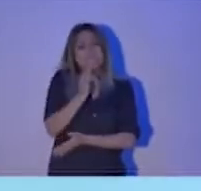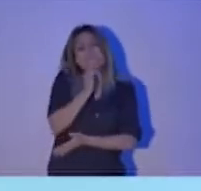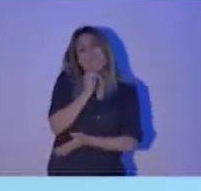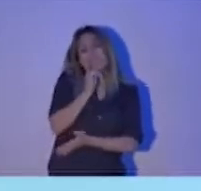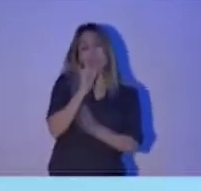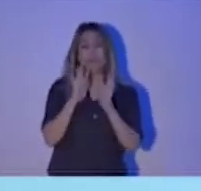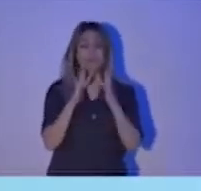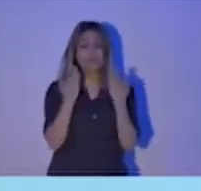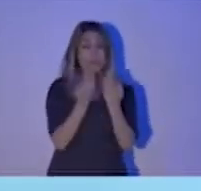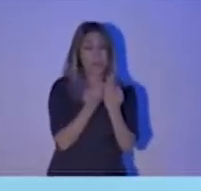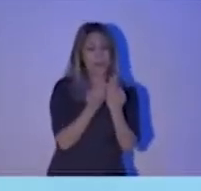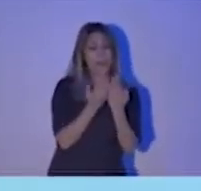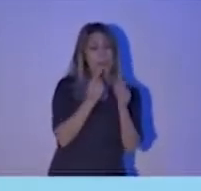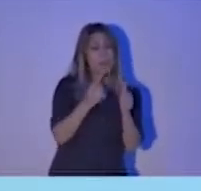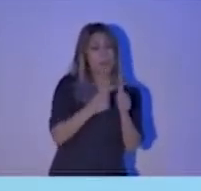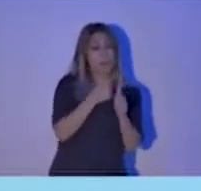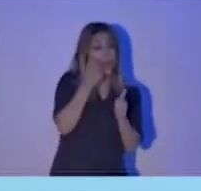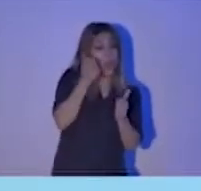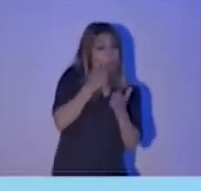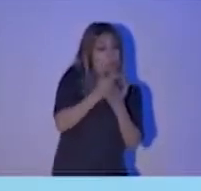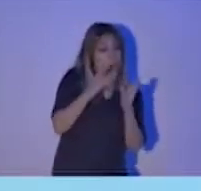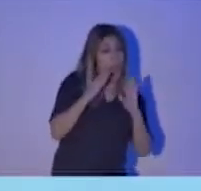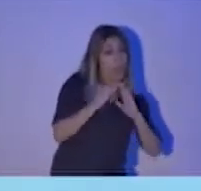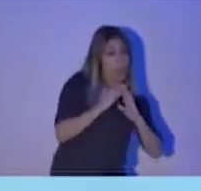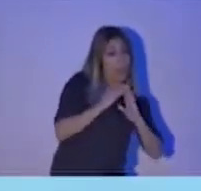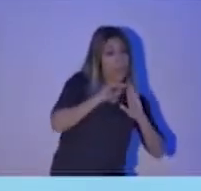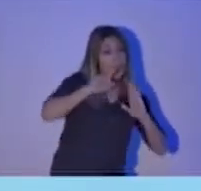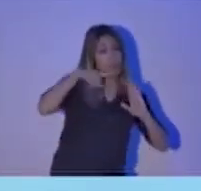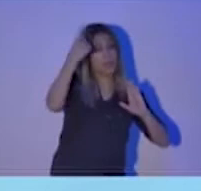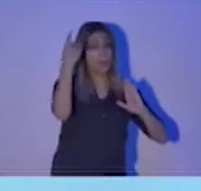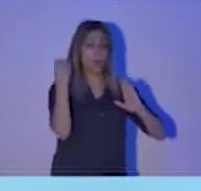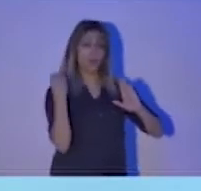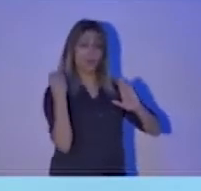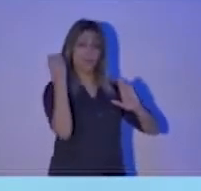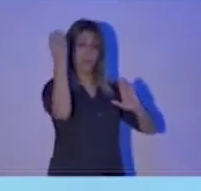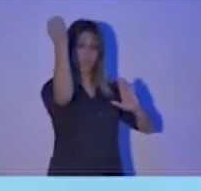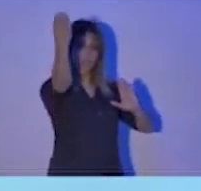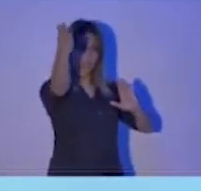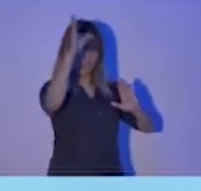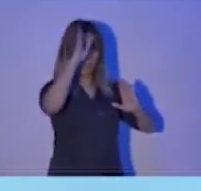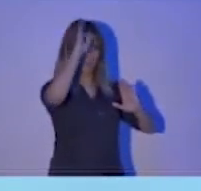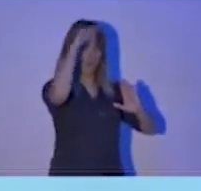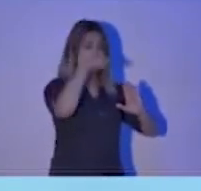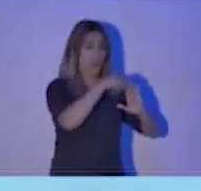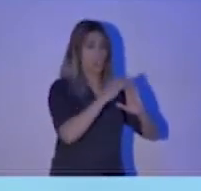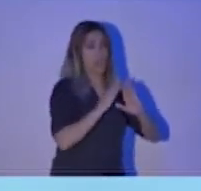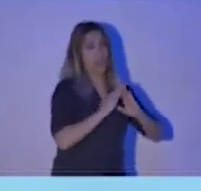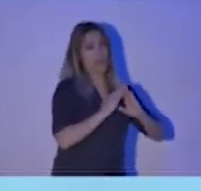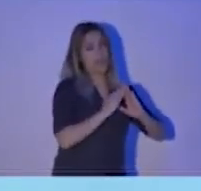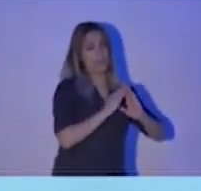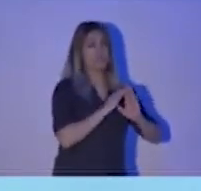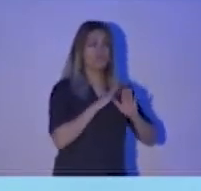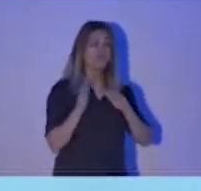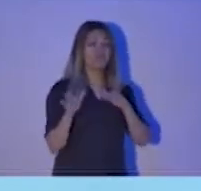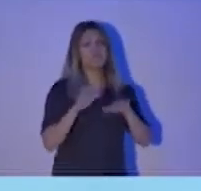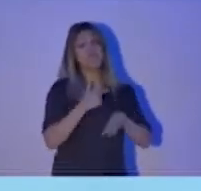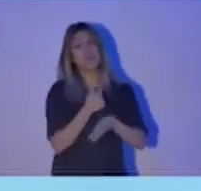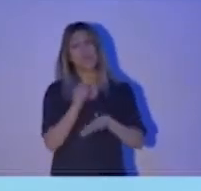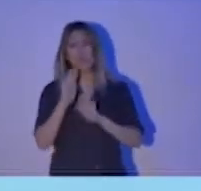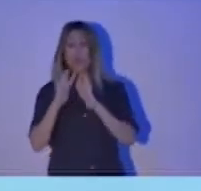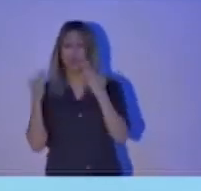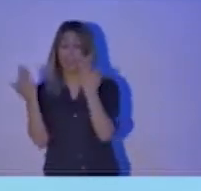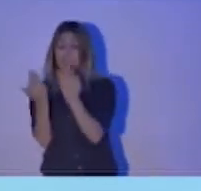tem família que prefere primeiro a casa própria e depois a viagem, né, com os filhos já maiores. E eu entendo que